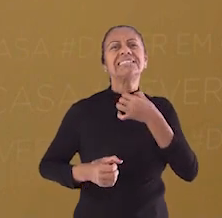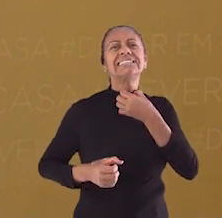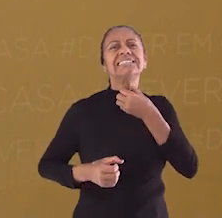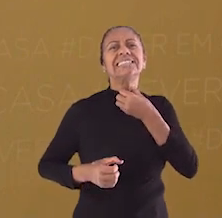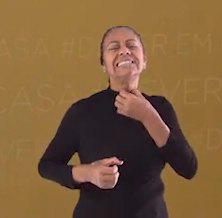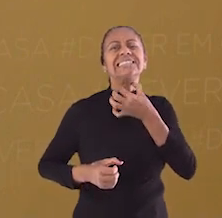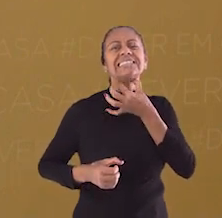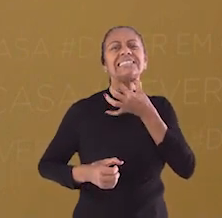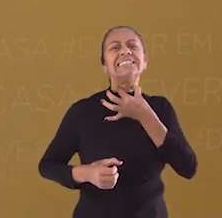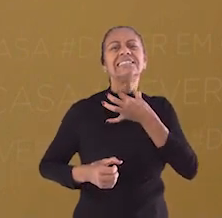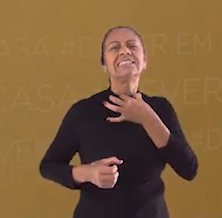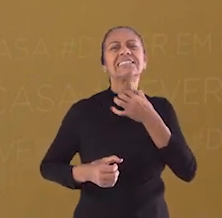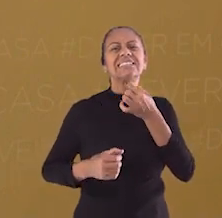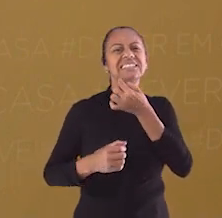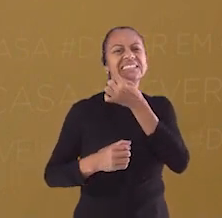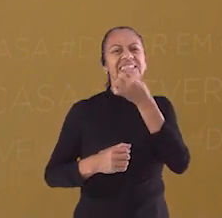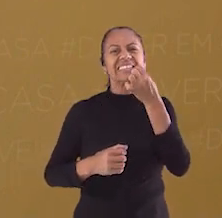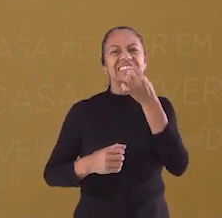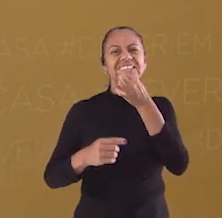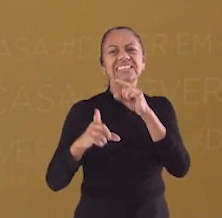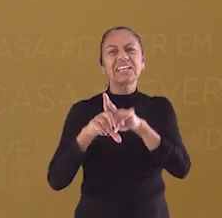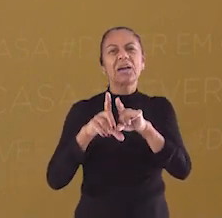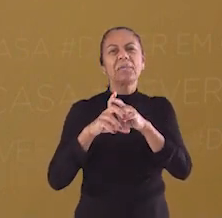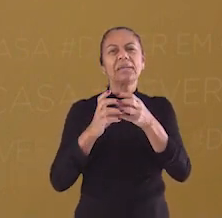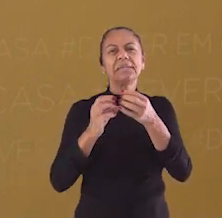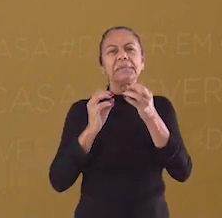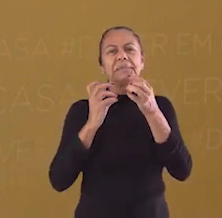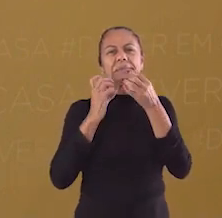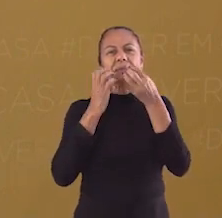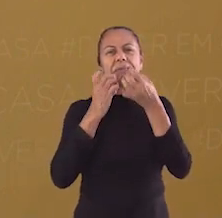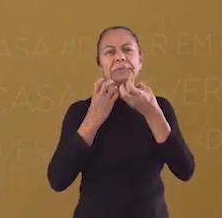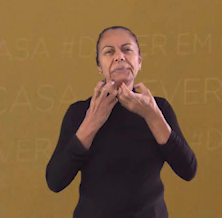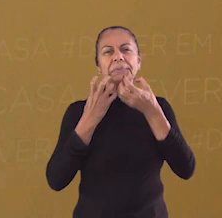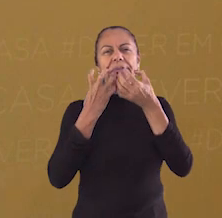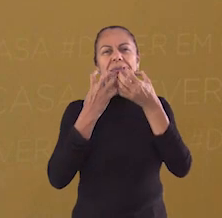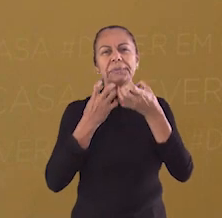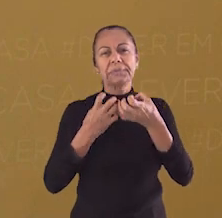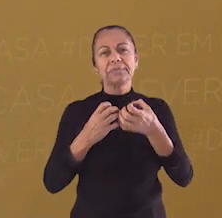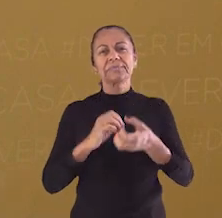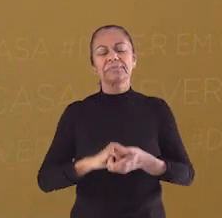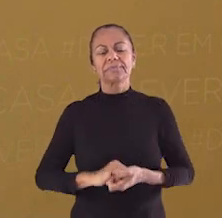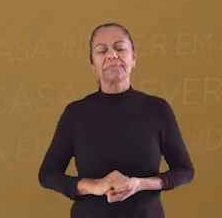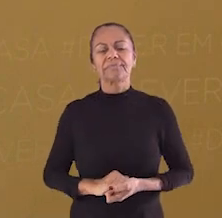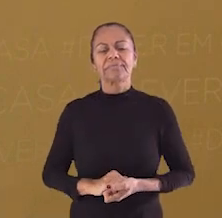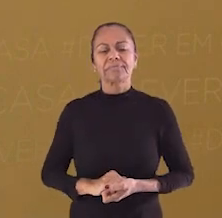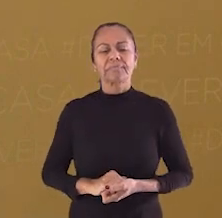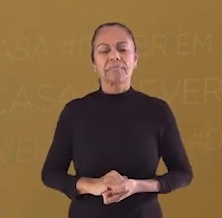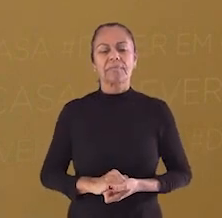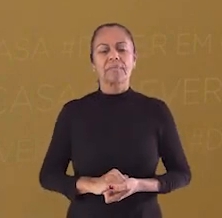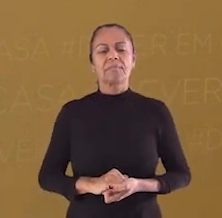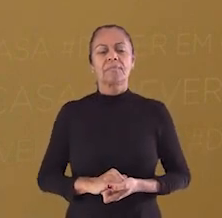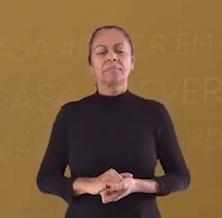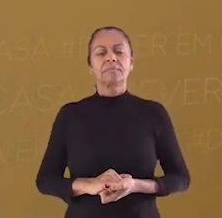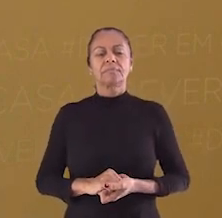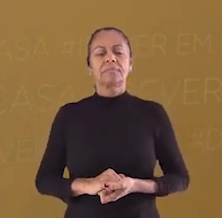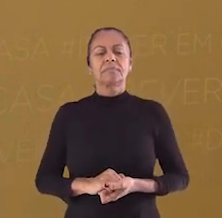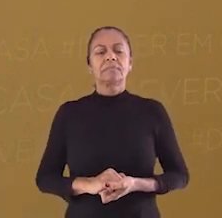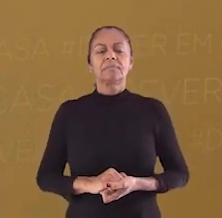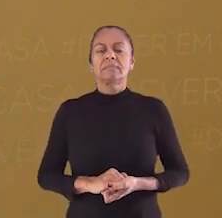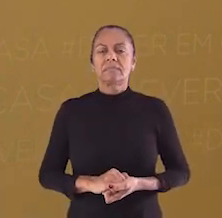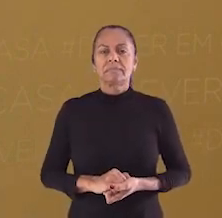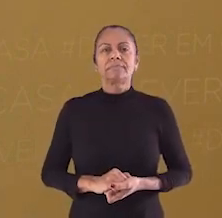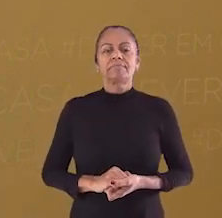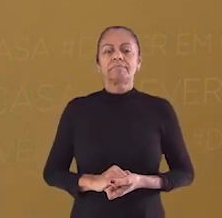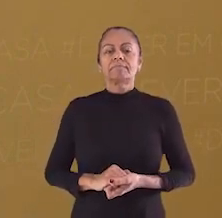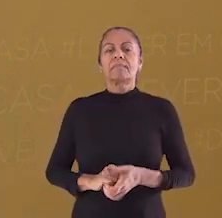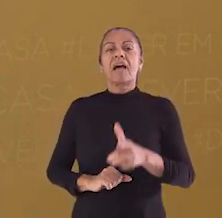parte interna da garganta e da boca, até dos dentes, são constantes. Como é algo que acontece com frequência,